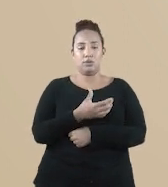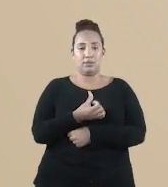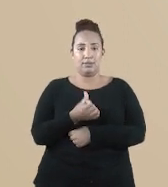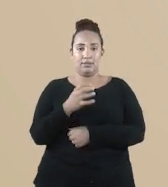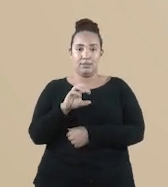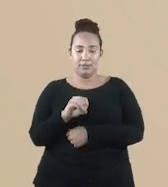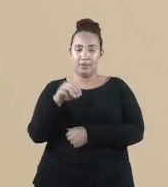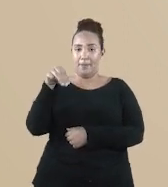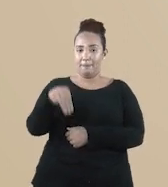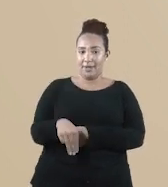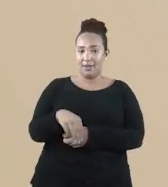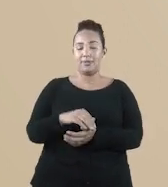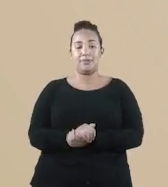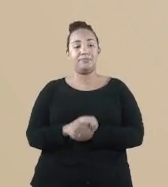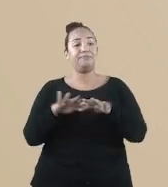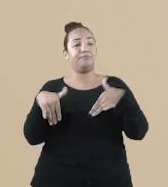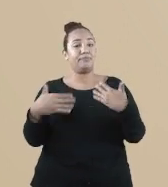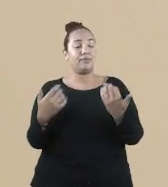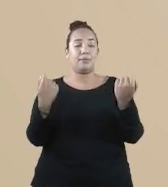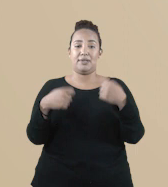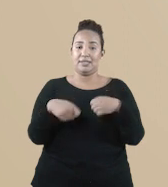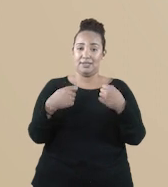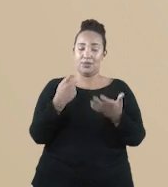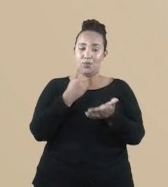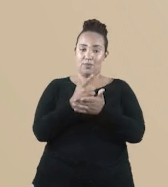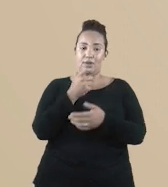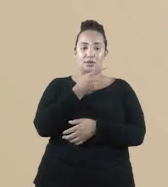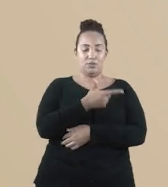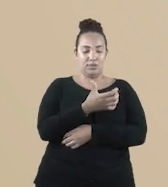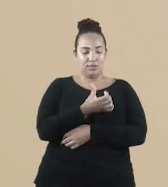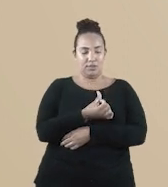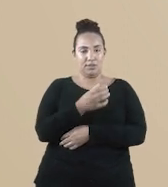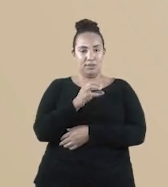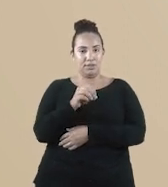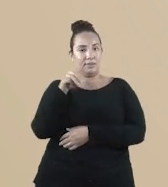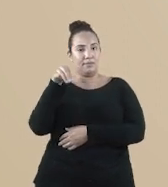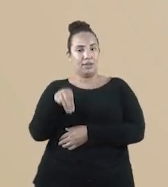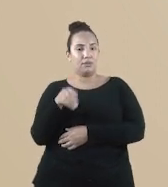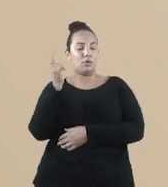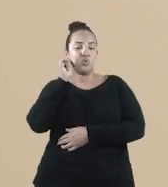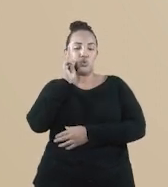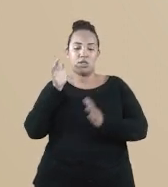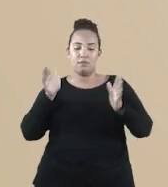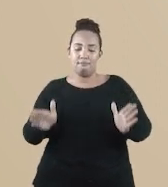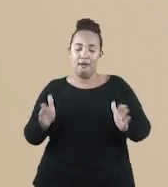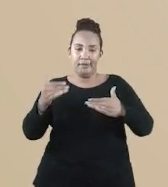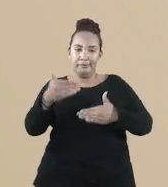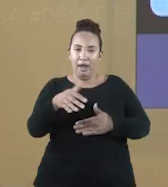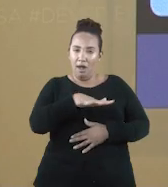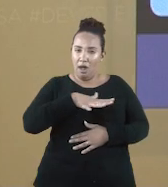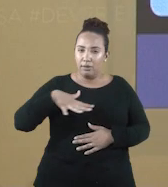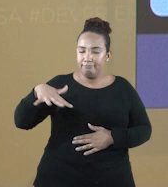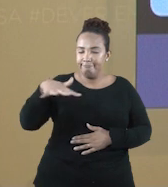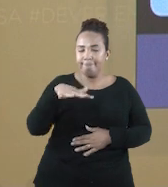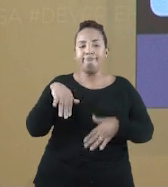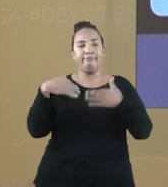de 260. Logo, ele precisa comprar 260 metros de arame para cercar o terreno.